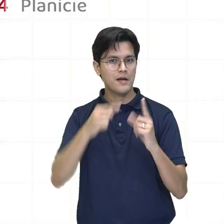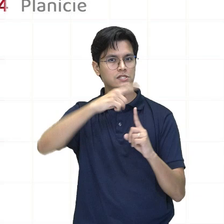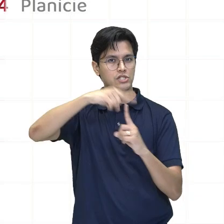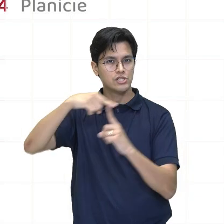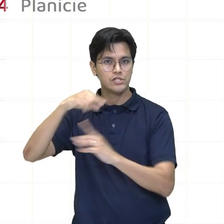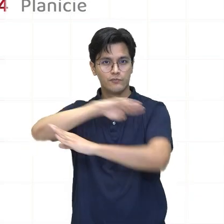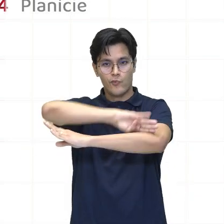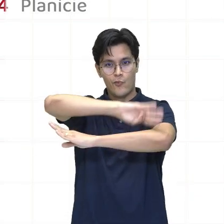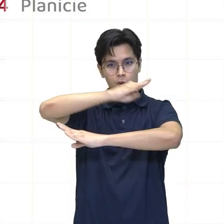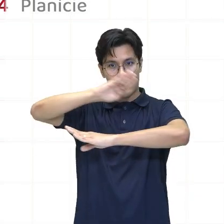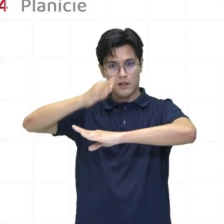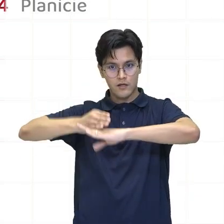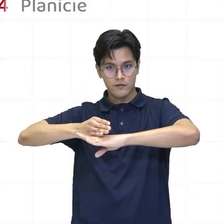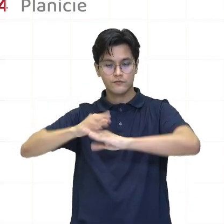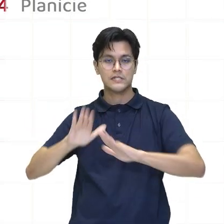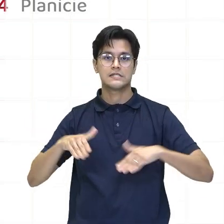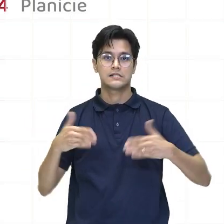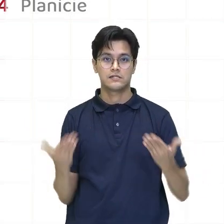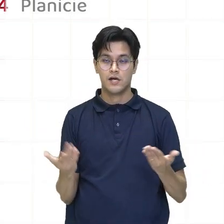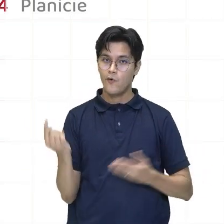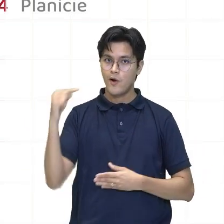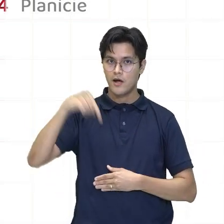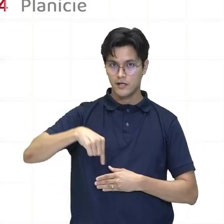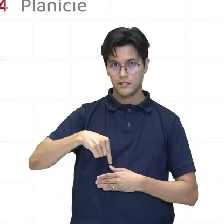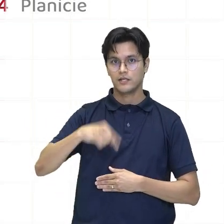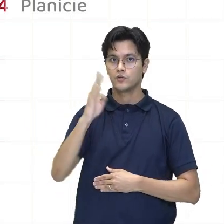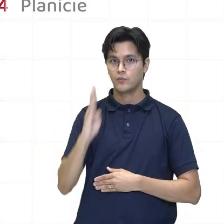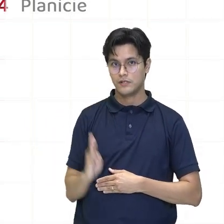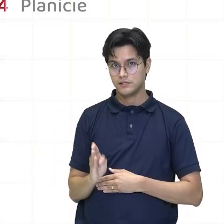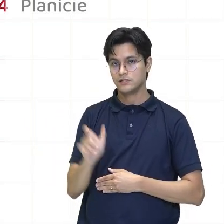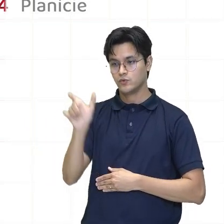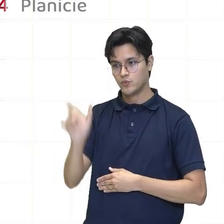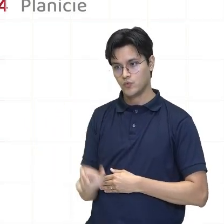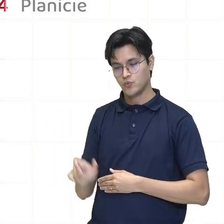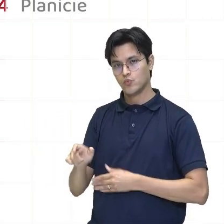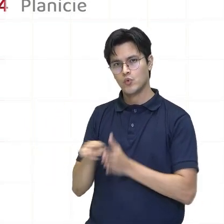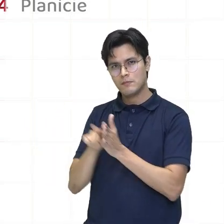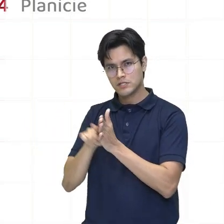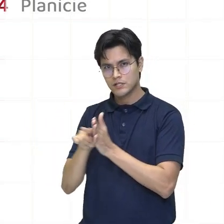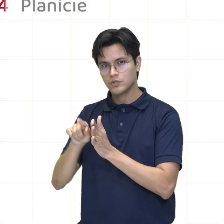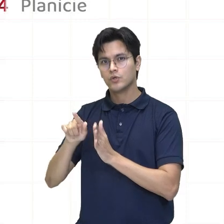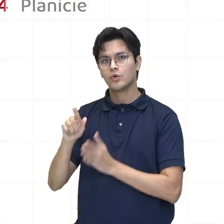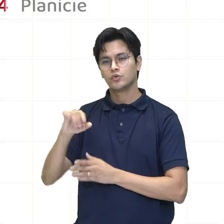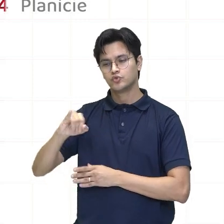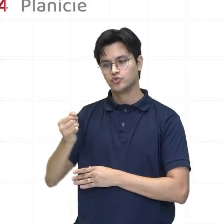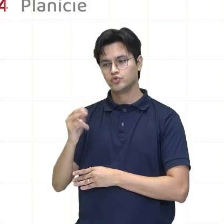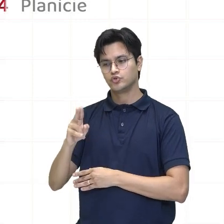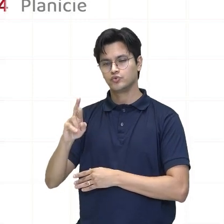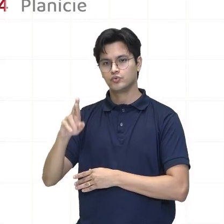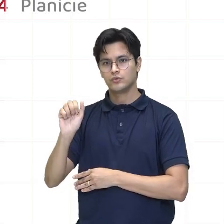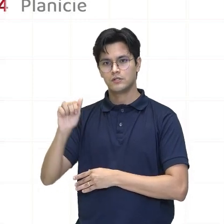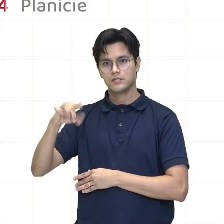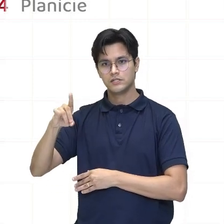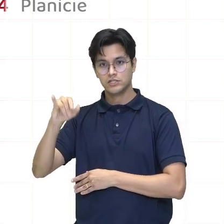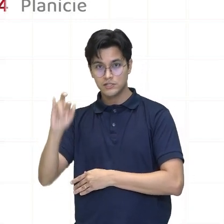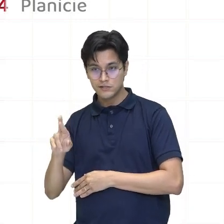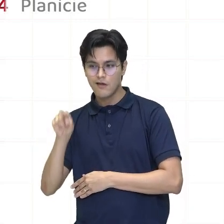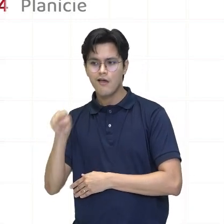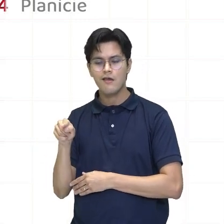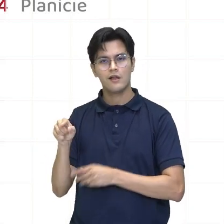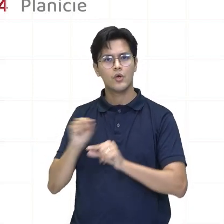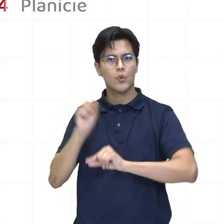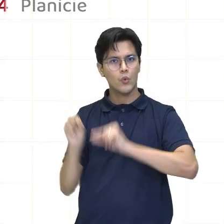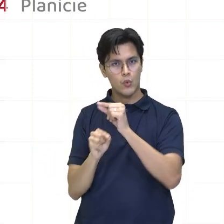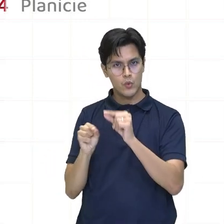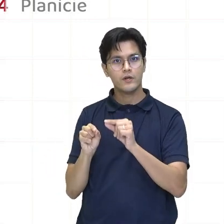no Brasil, olha, nós temos aí o geógrafo Jurandir Ross, que ele fez essa classificação